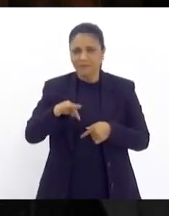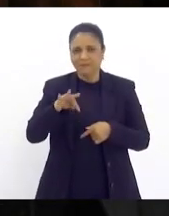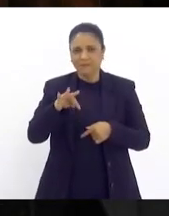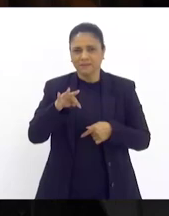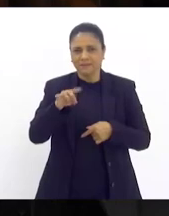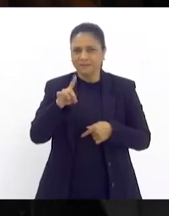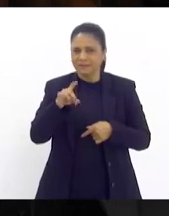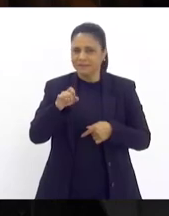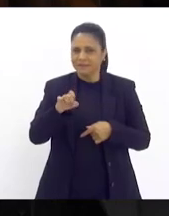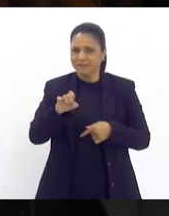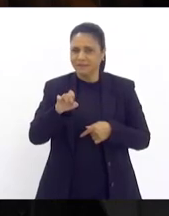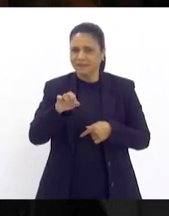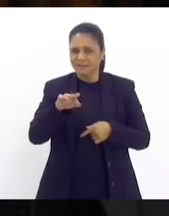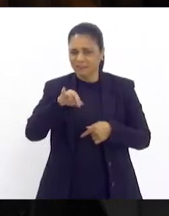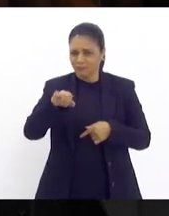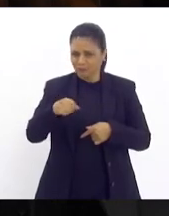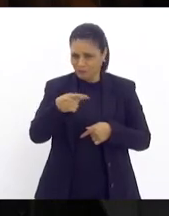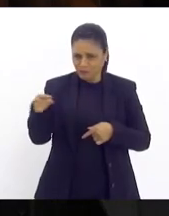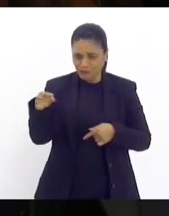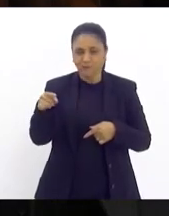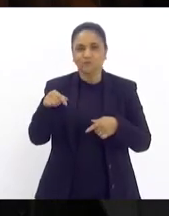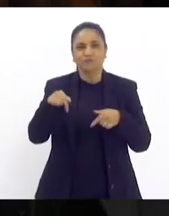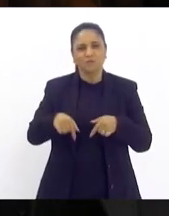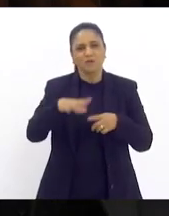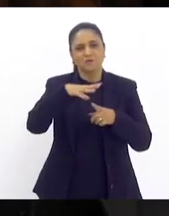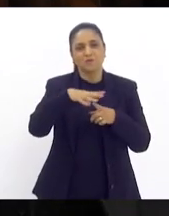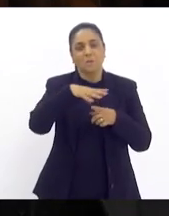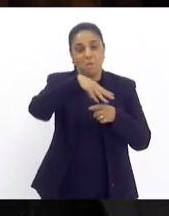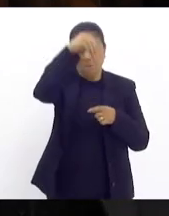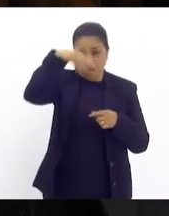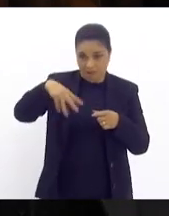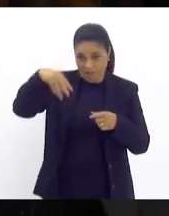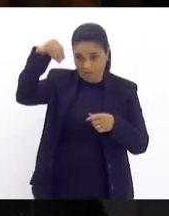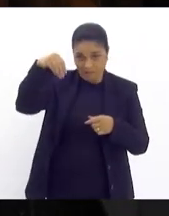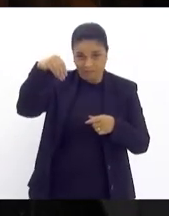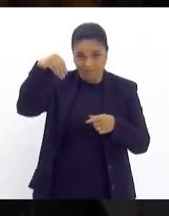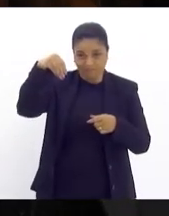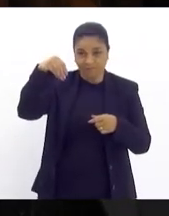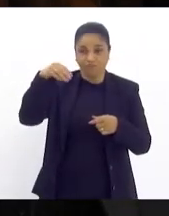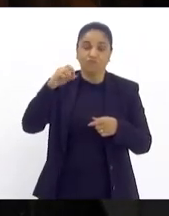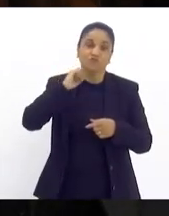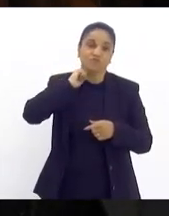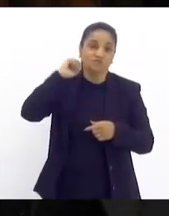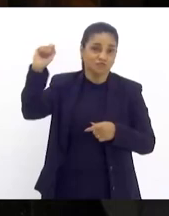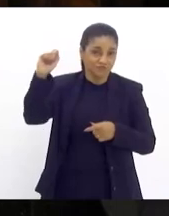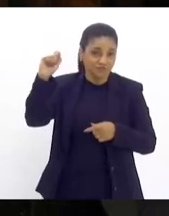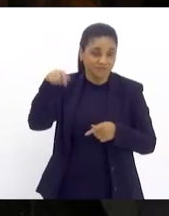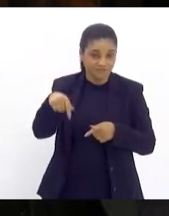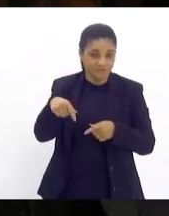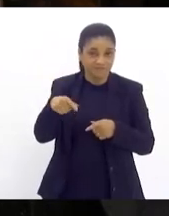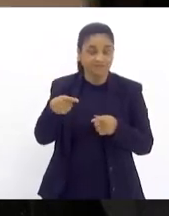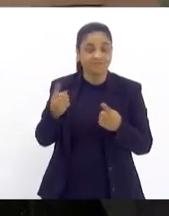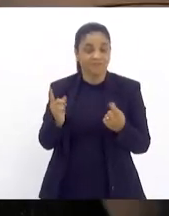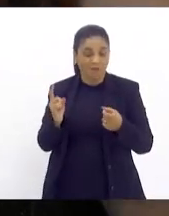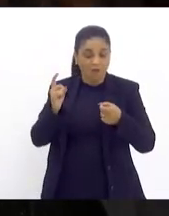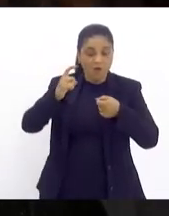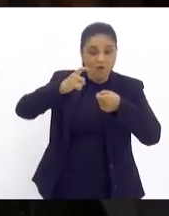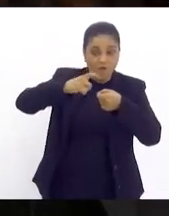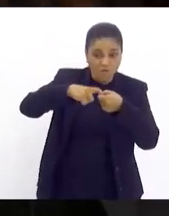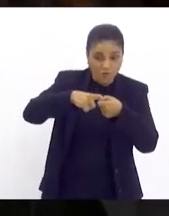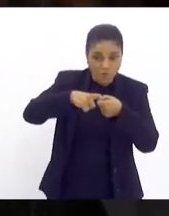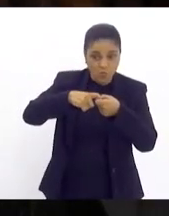mas o palácio Tiradentes mantém o vínculo com a Assembleia